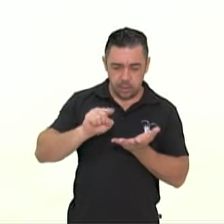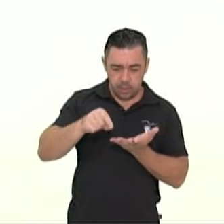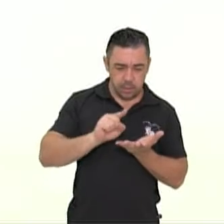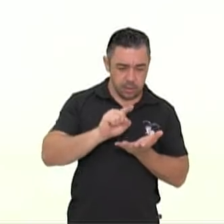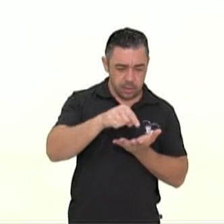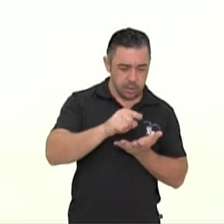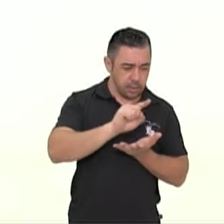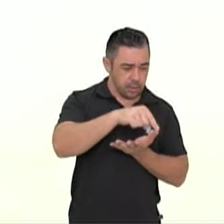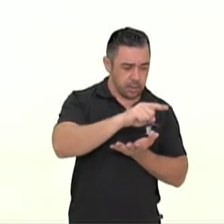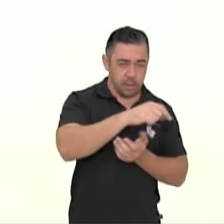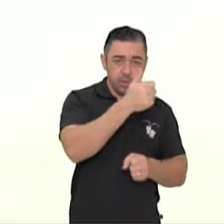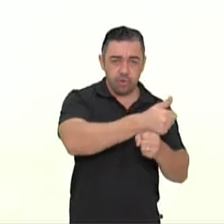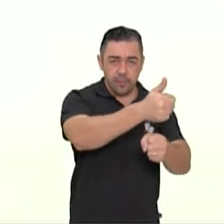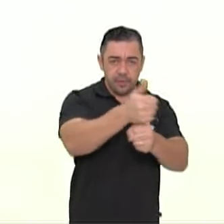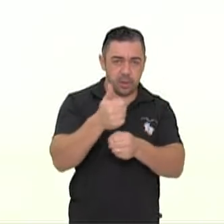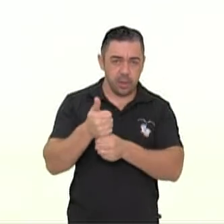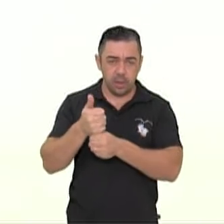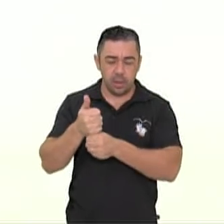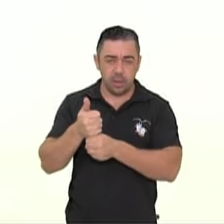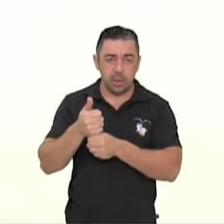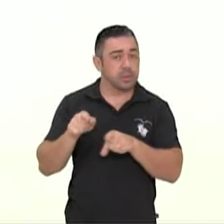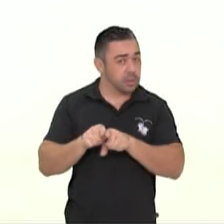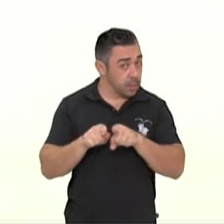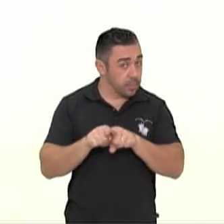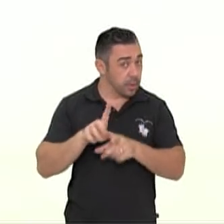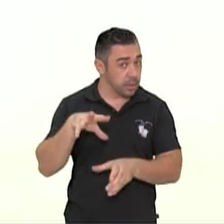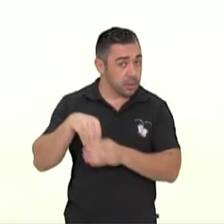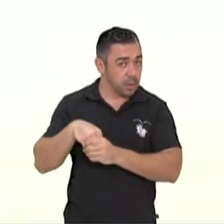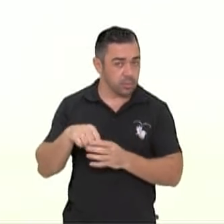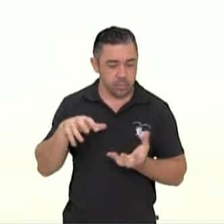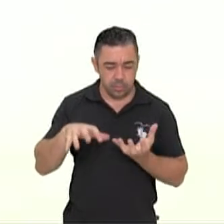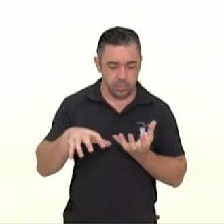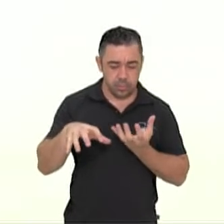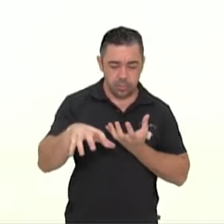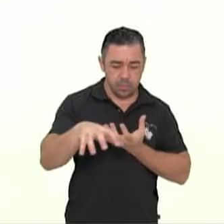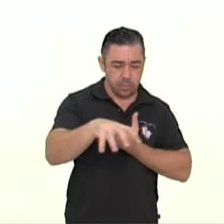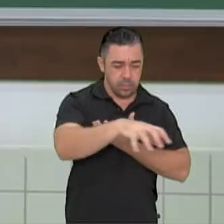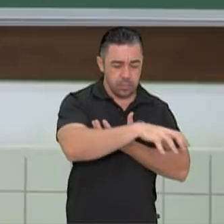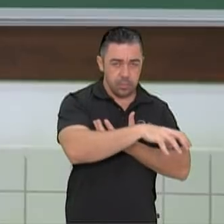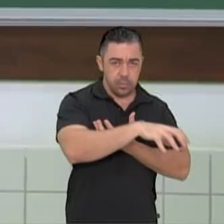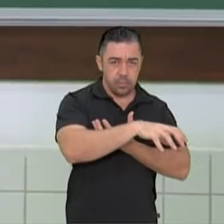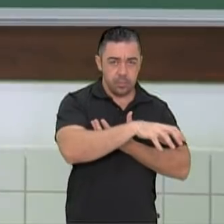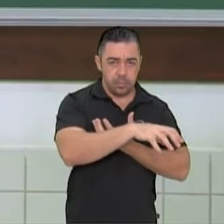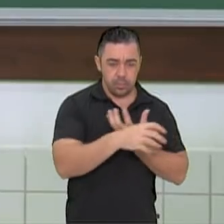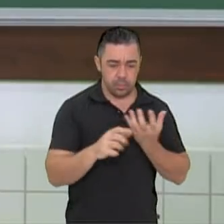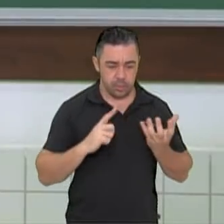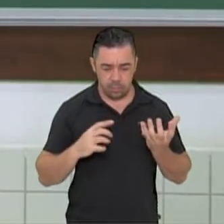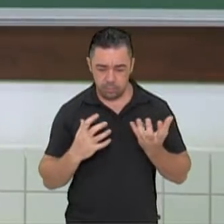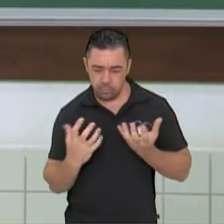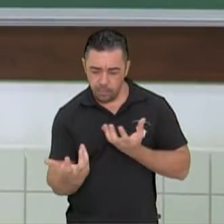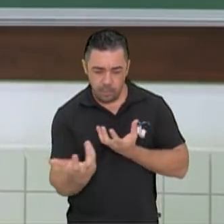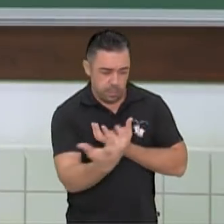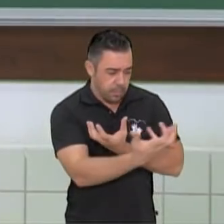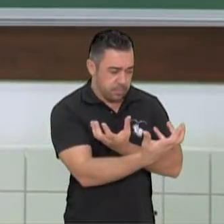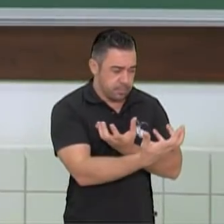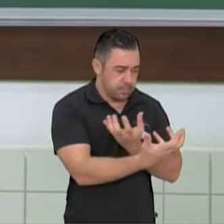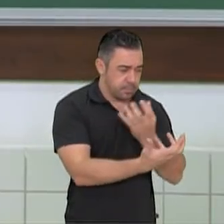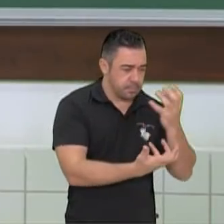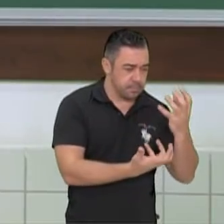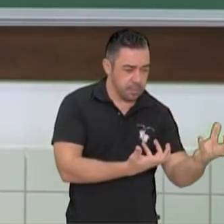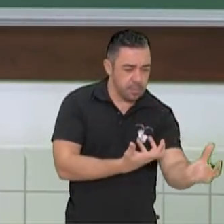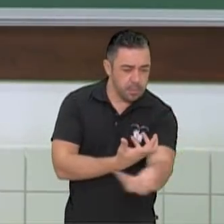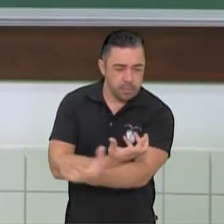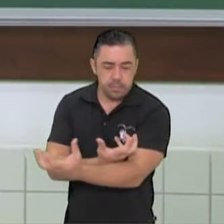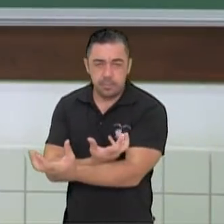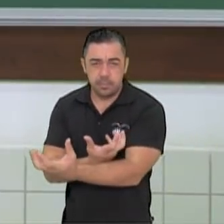mas ele também é um senhor feudal, que tem poderes apenas dentro do seu feudo. O outro senhor feudal, o outro senhor dono de terra, um outro nobre que está ali do lado